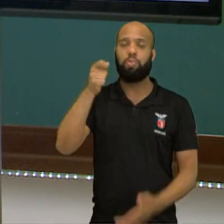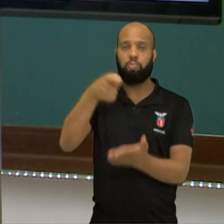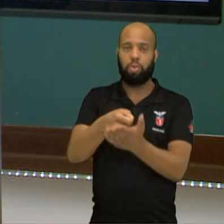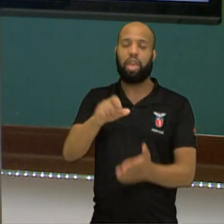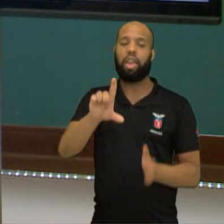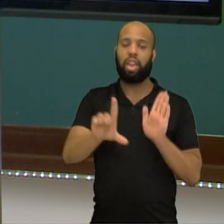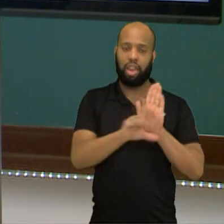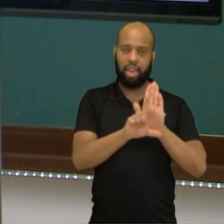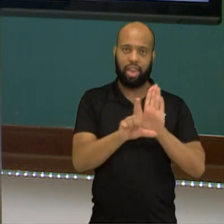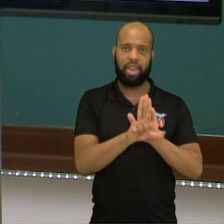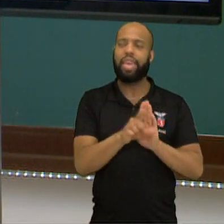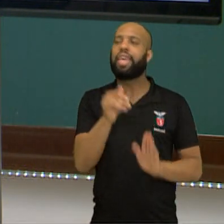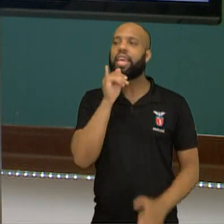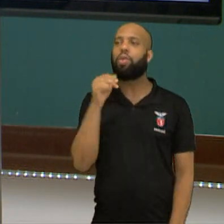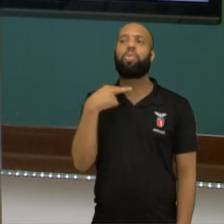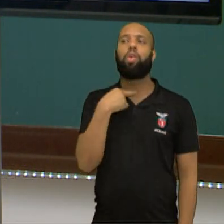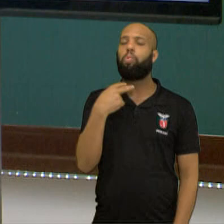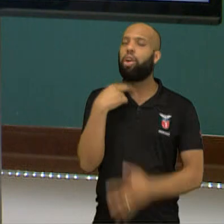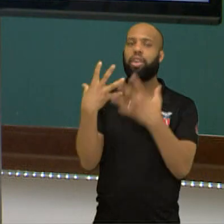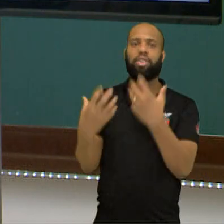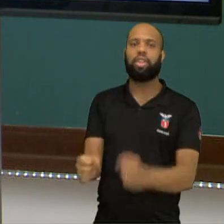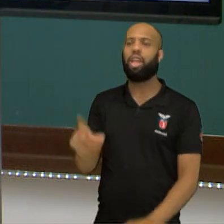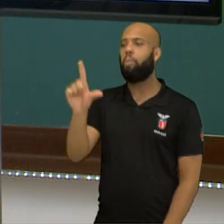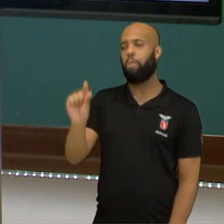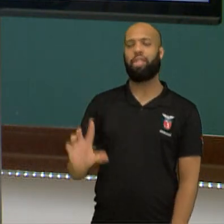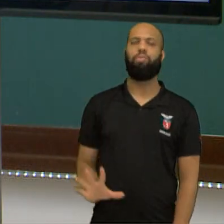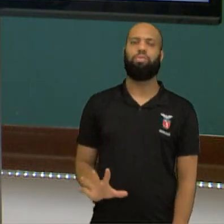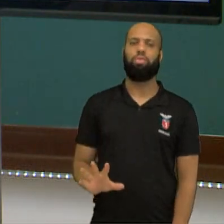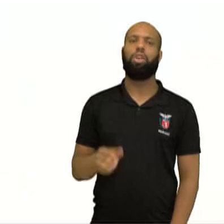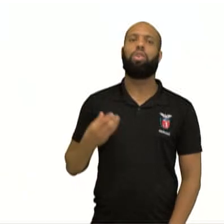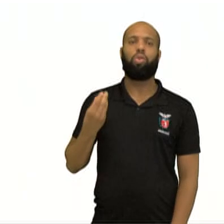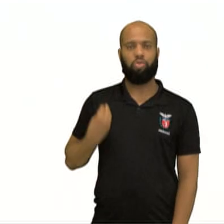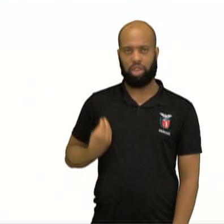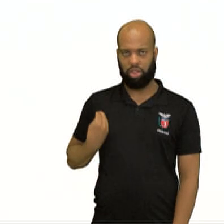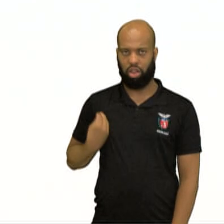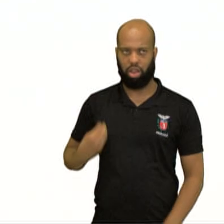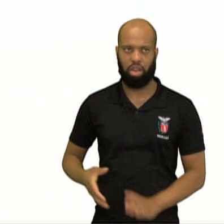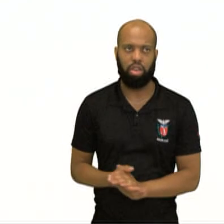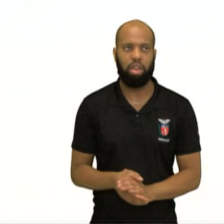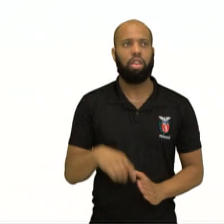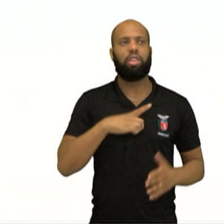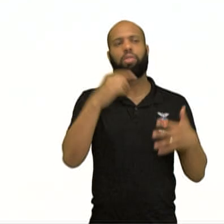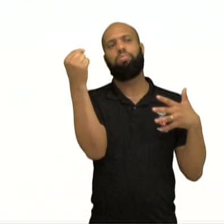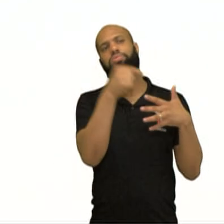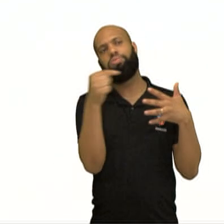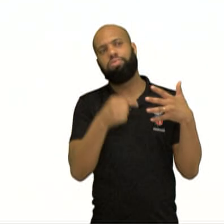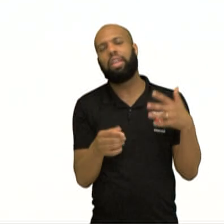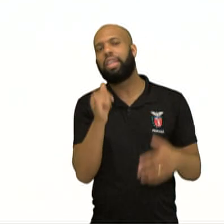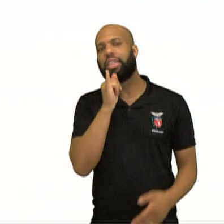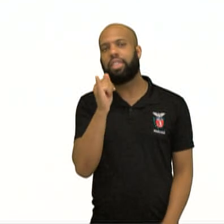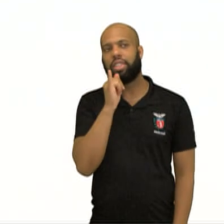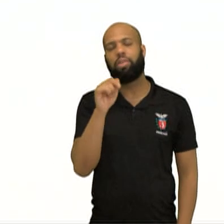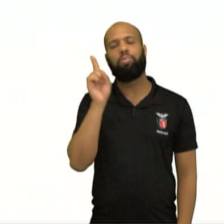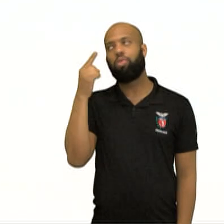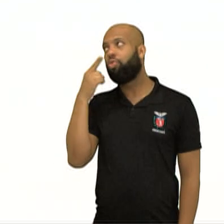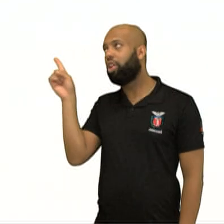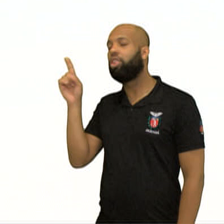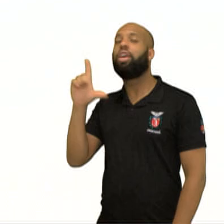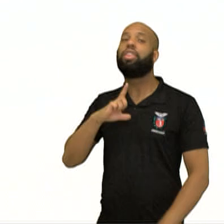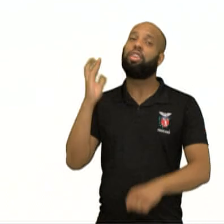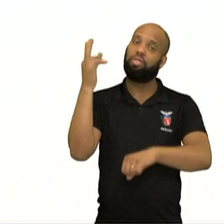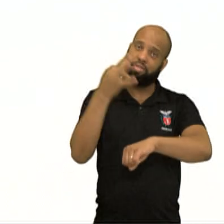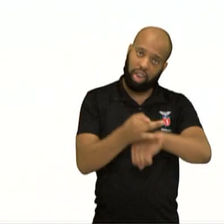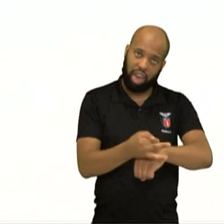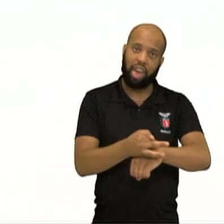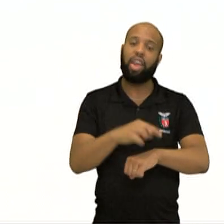então o mínimo que um trabalhador deveria receber para sobreviver, entre outros elementos, como por exemplo é na sua tela,